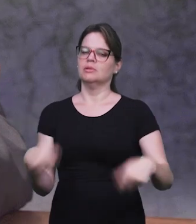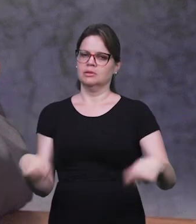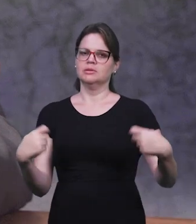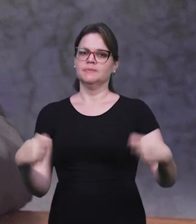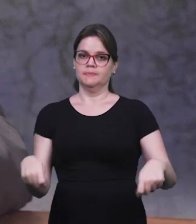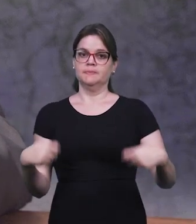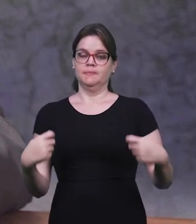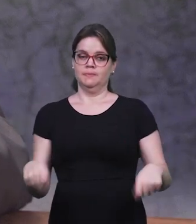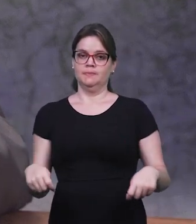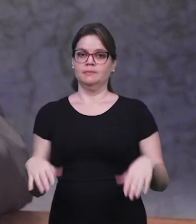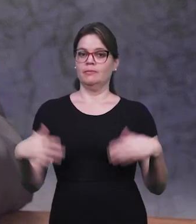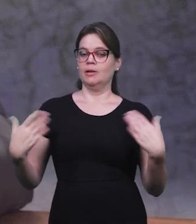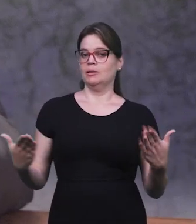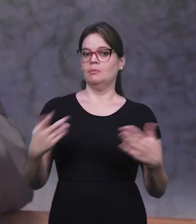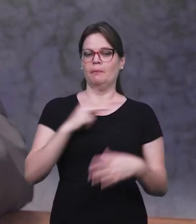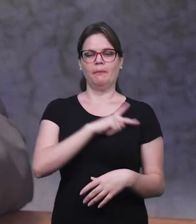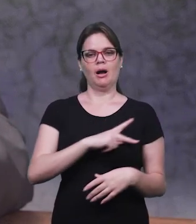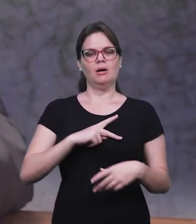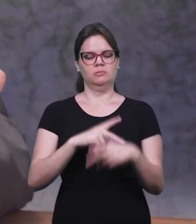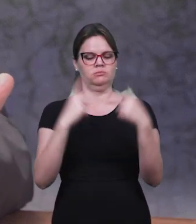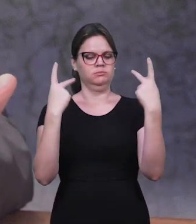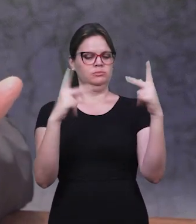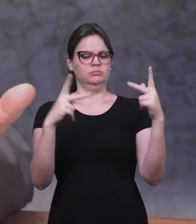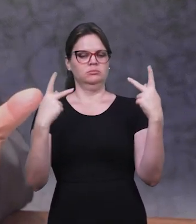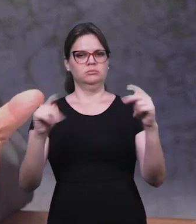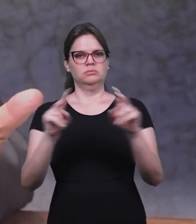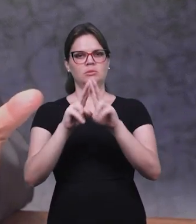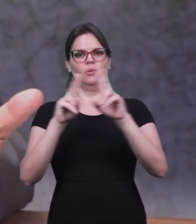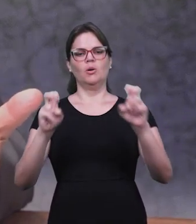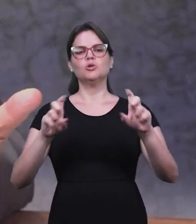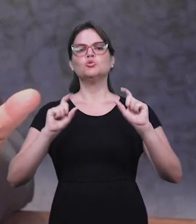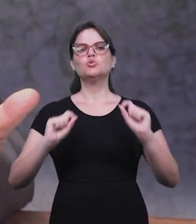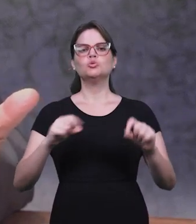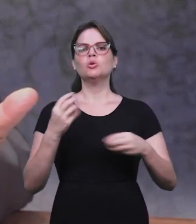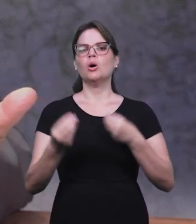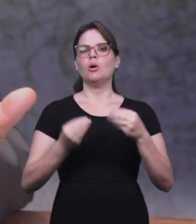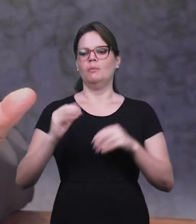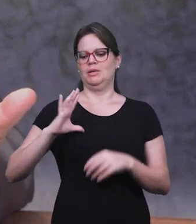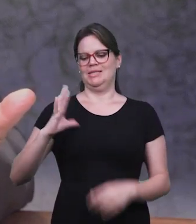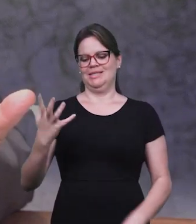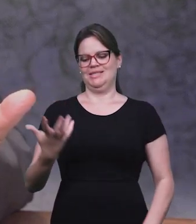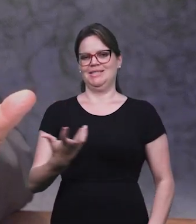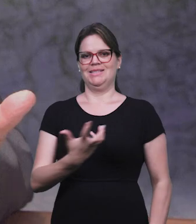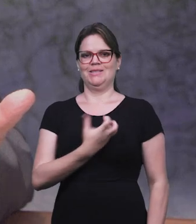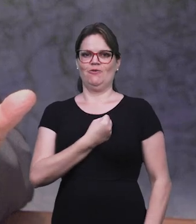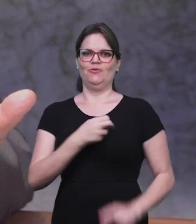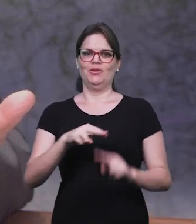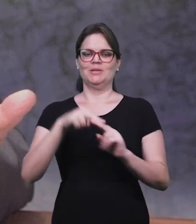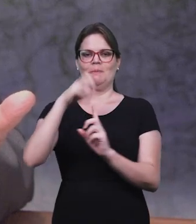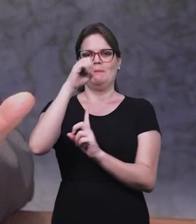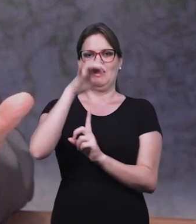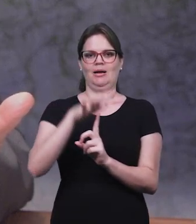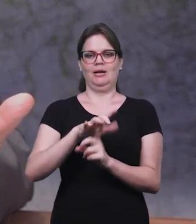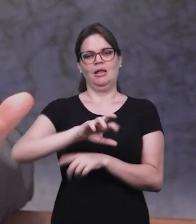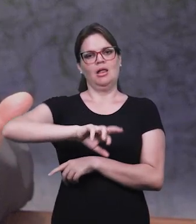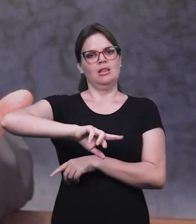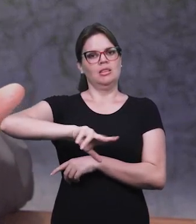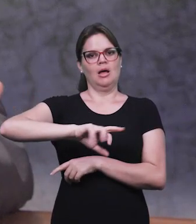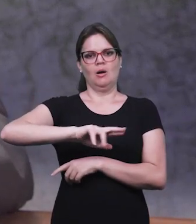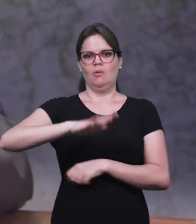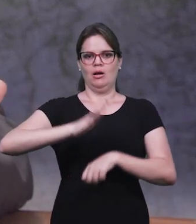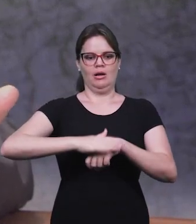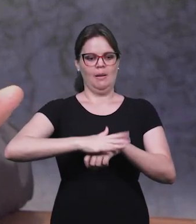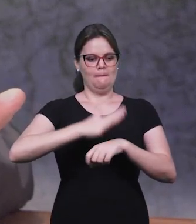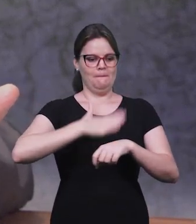pelas obras. E esse problema que teve em Antioquia da Síria,